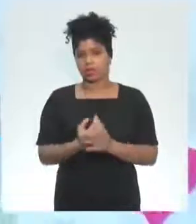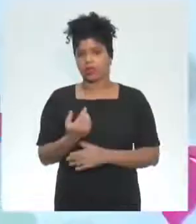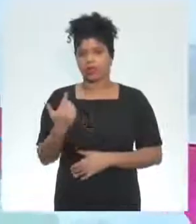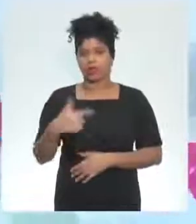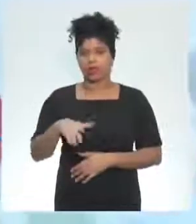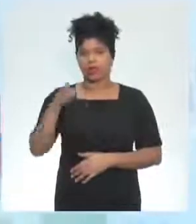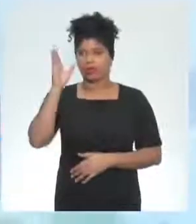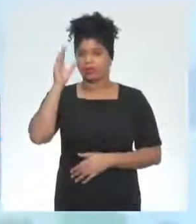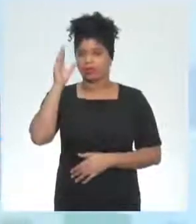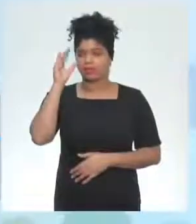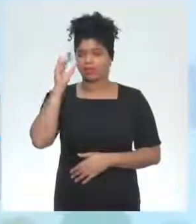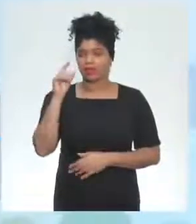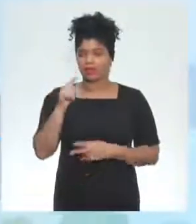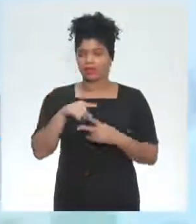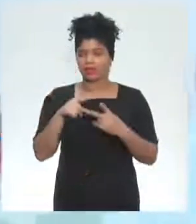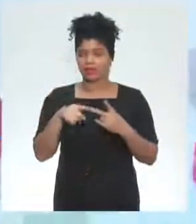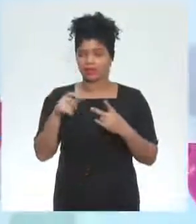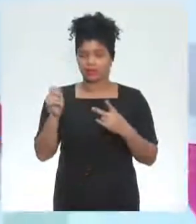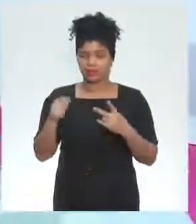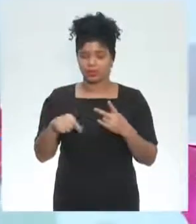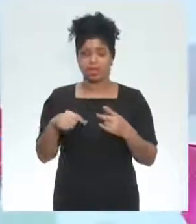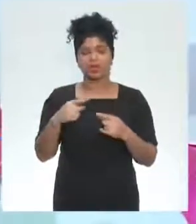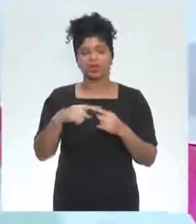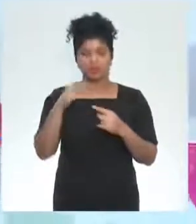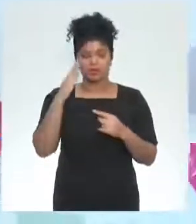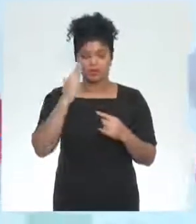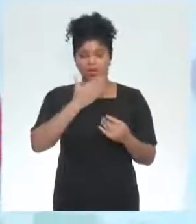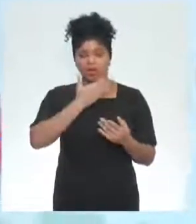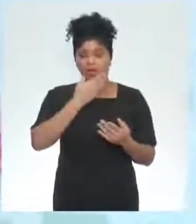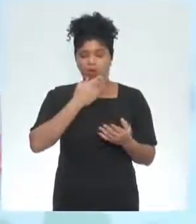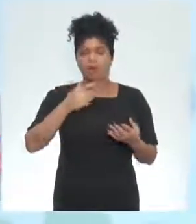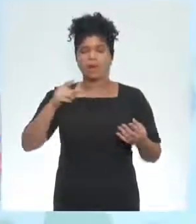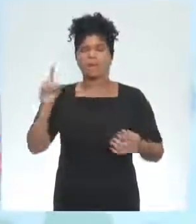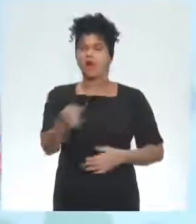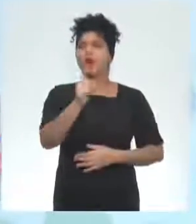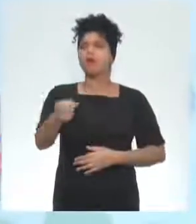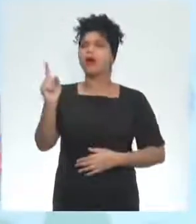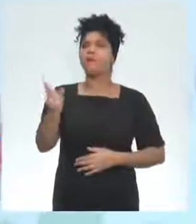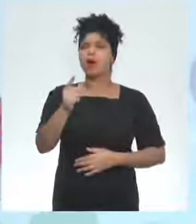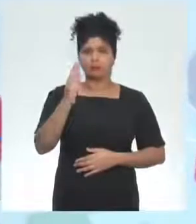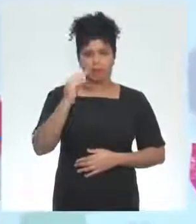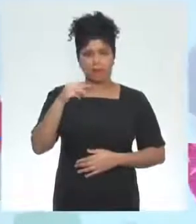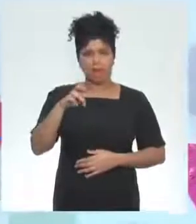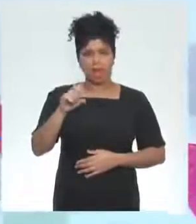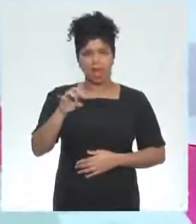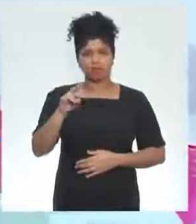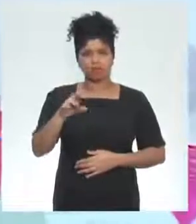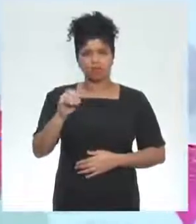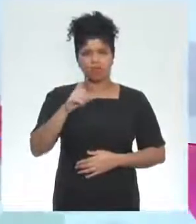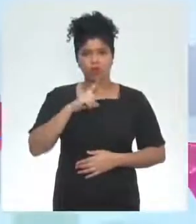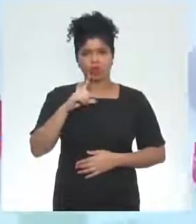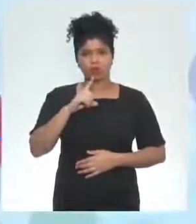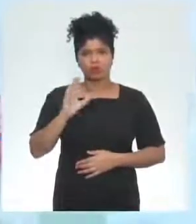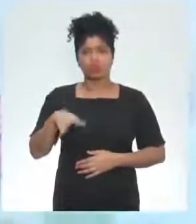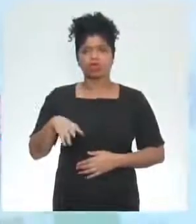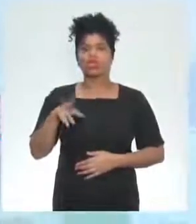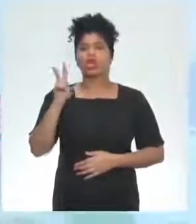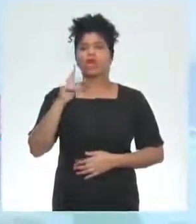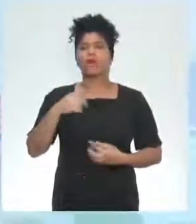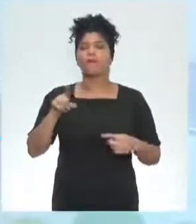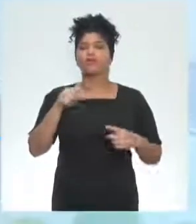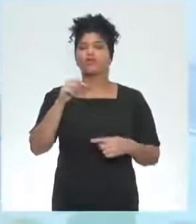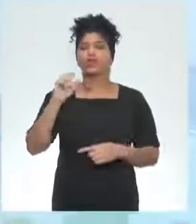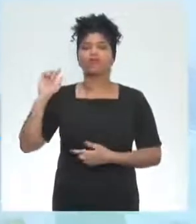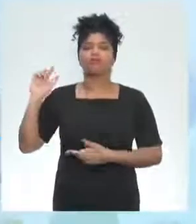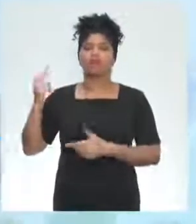gente? Essas duas peças, né, por mais que Tchaikovsky já fosse um grande maestro, né, um grande compositor em música erudita, na